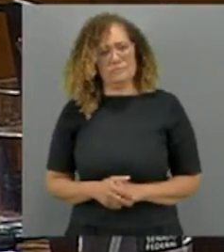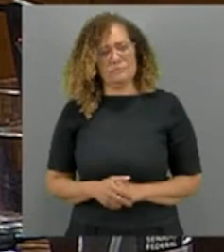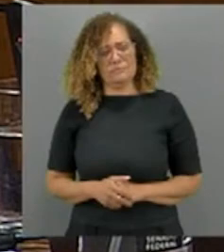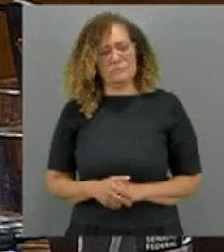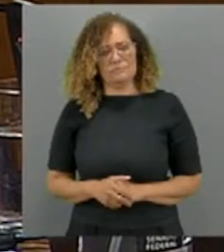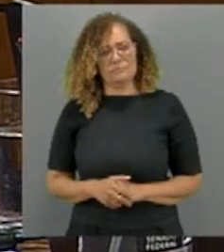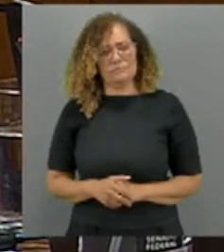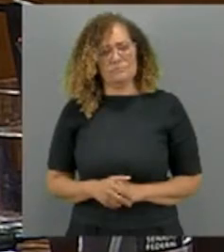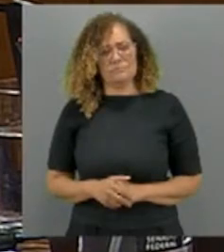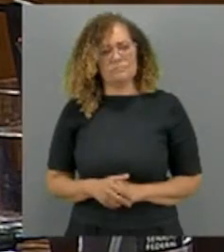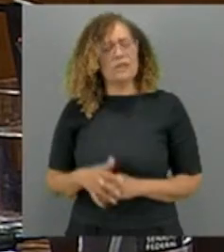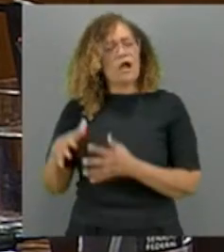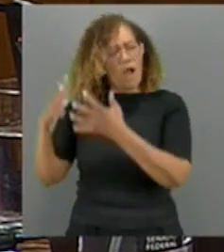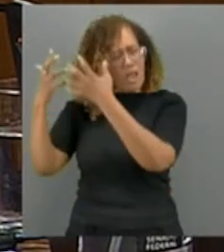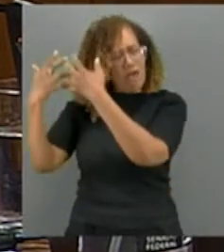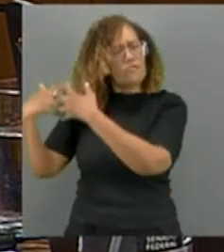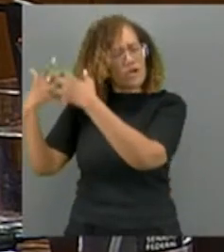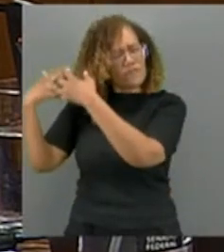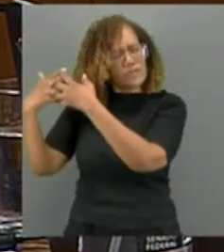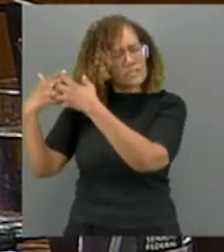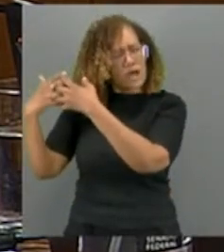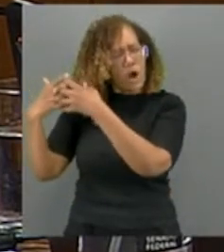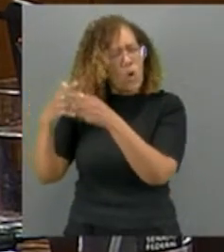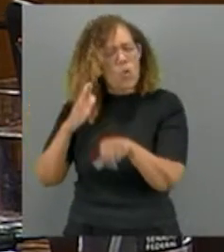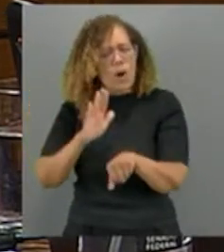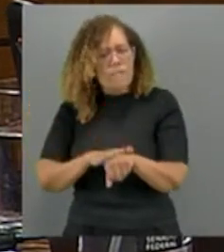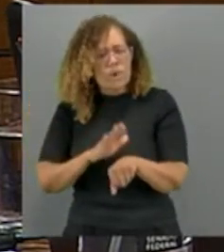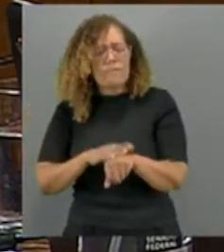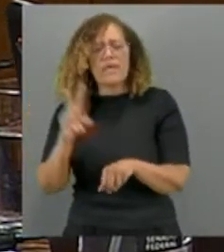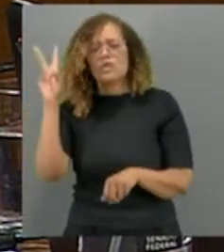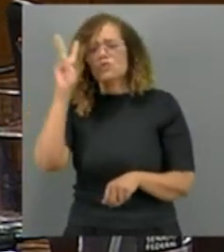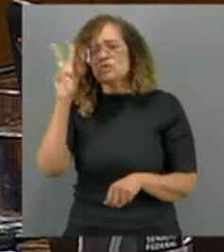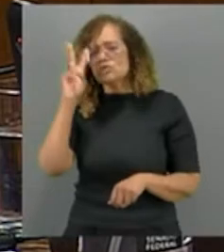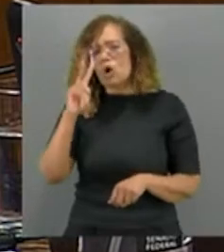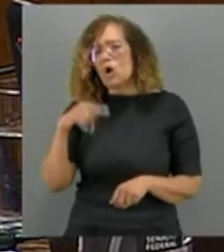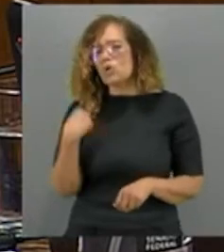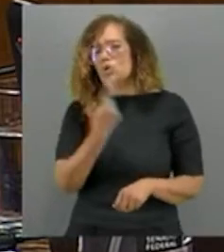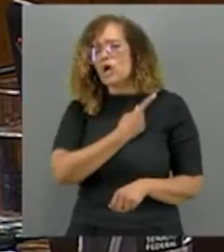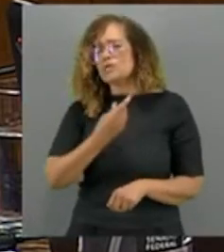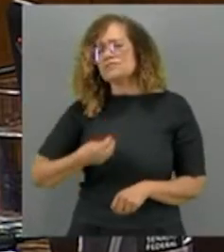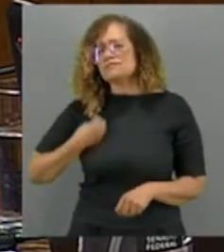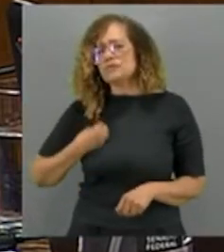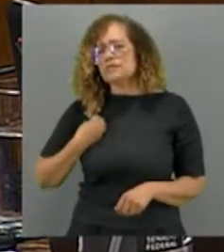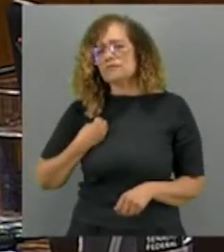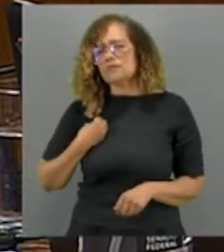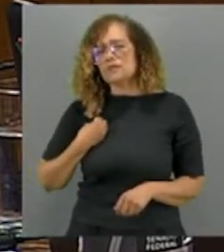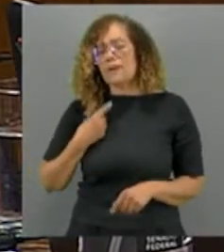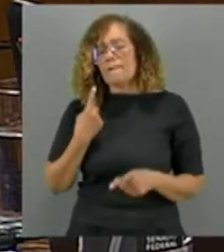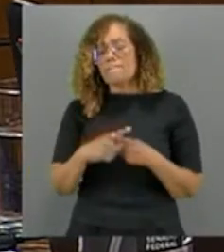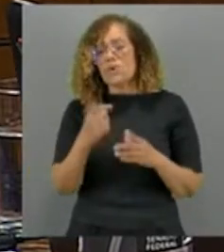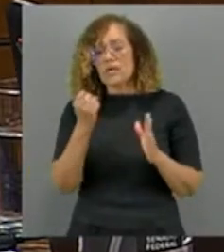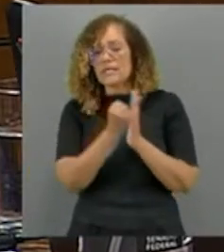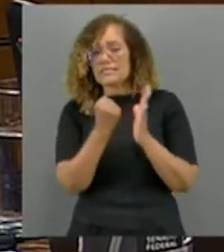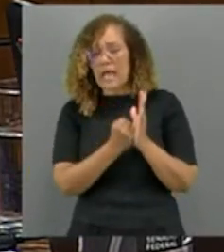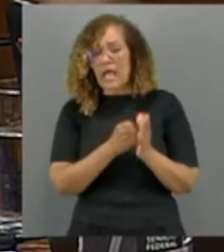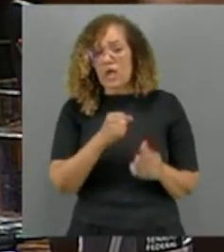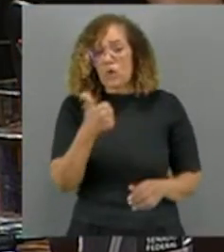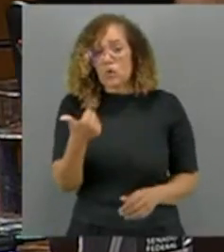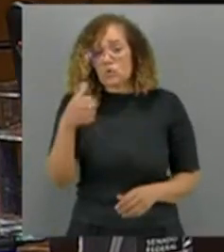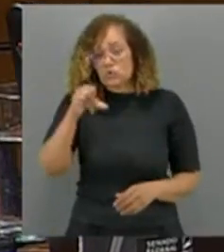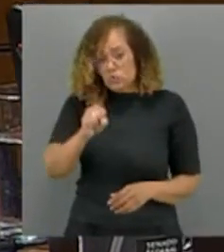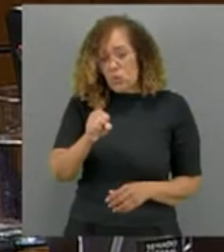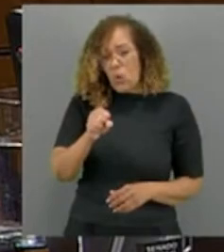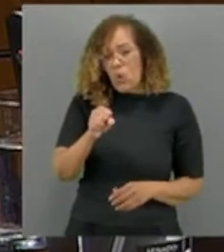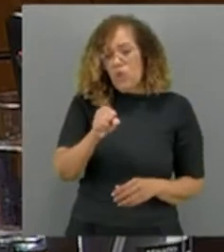uma breve reflexão sobre esse momento histórico que nós estamos vivendo. Nos séculos XVIII e